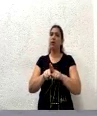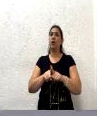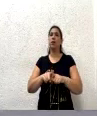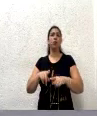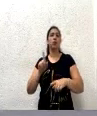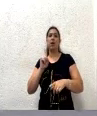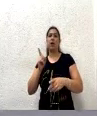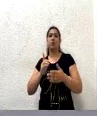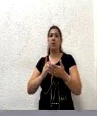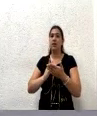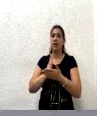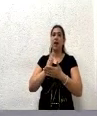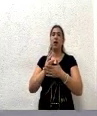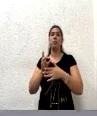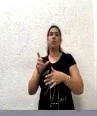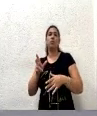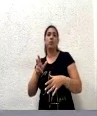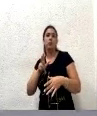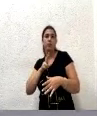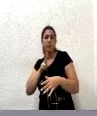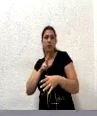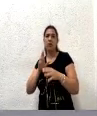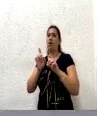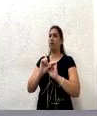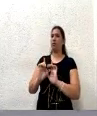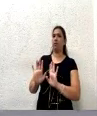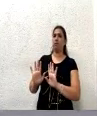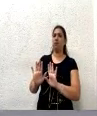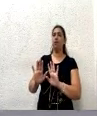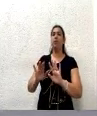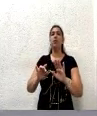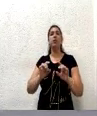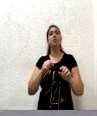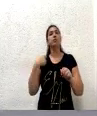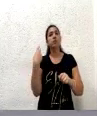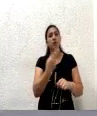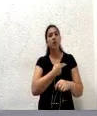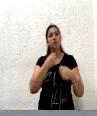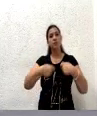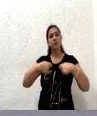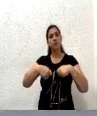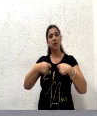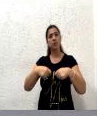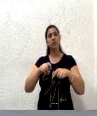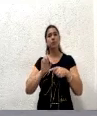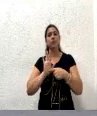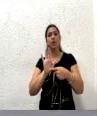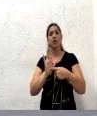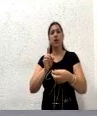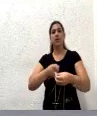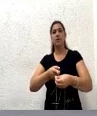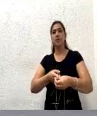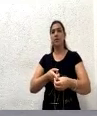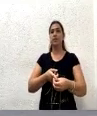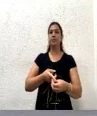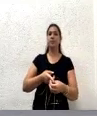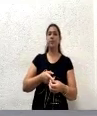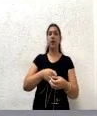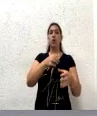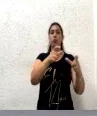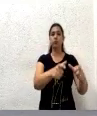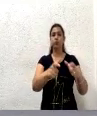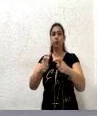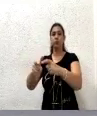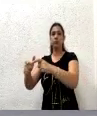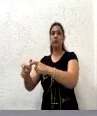passar para a iniciativa privada, né, nem no sentido de... Porque eu acho que a história do município tem que ser contada pelo município, né, os locais,